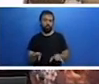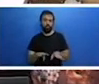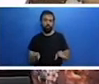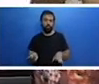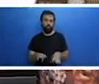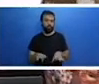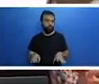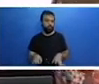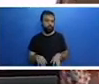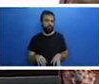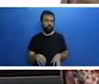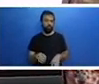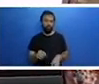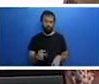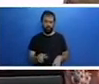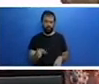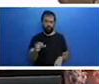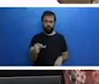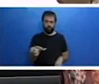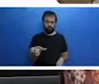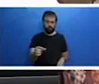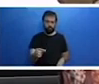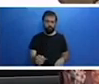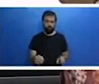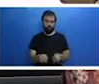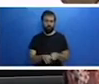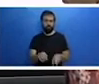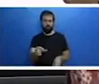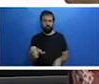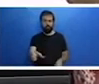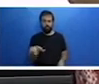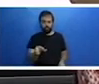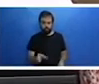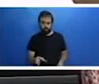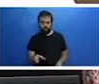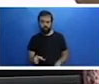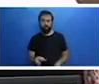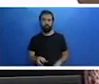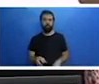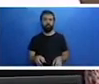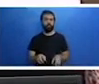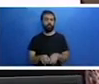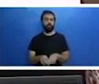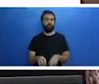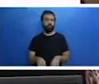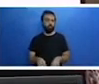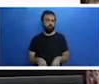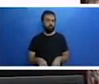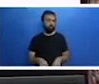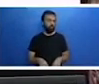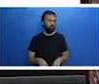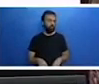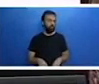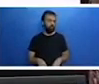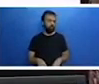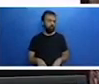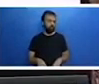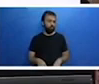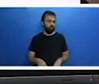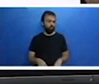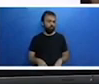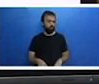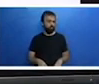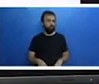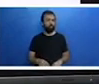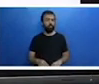das damas é livre na diagonal. É obrigatório capturar o máximo de peças numa partida? Na versão